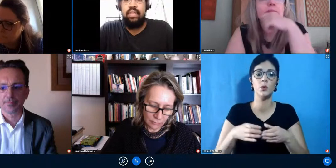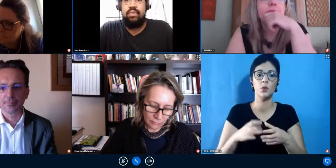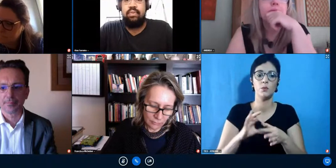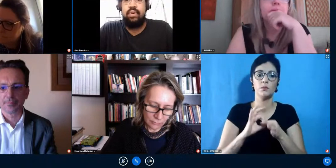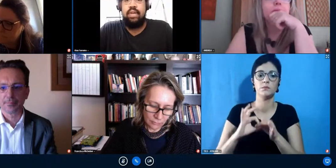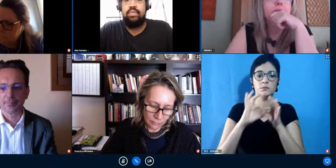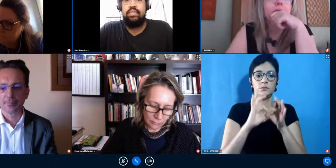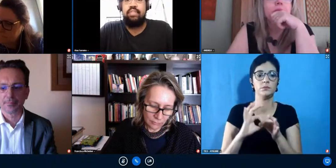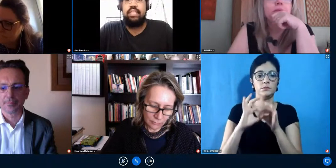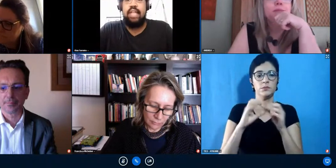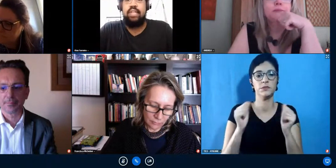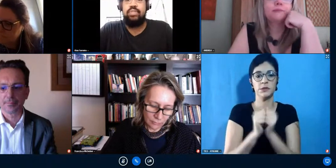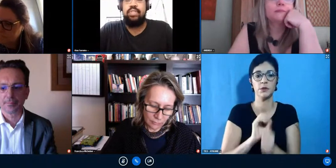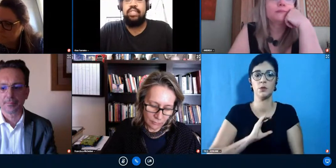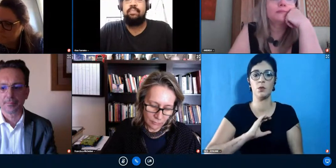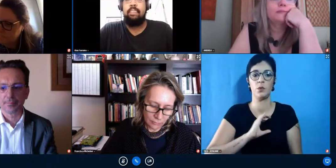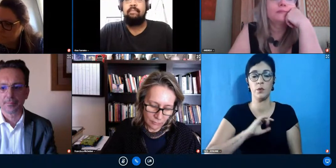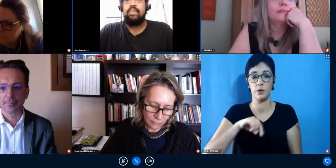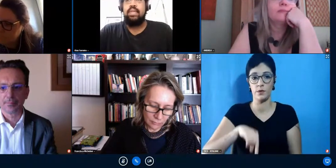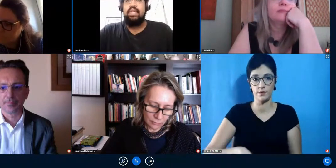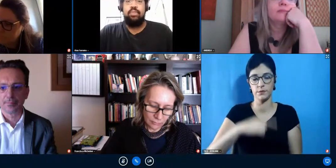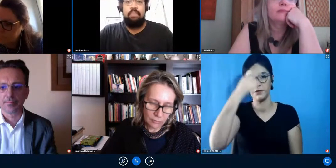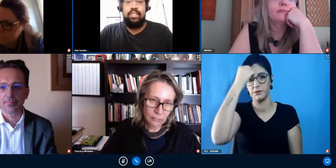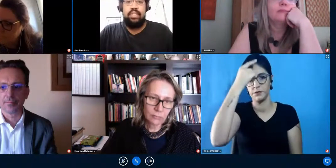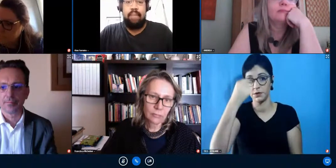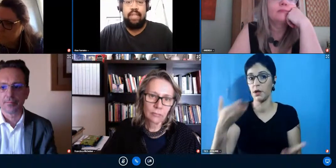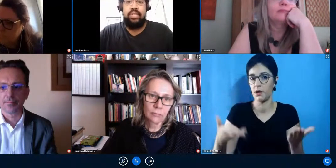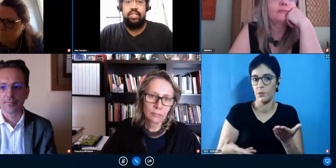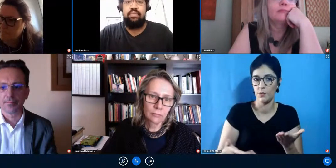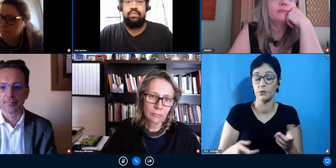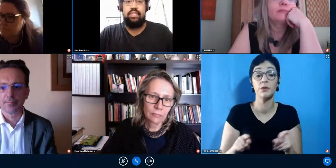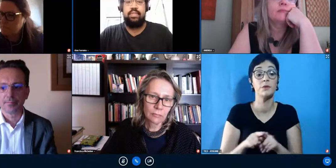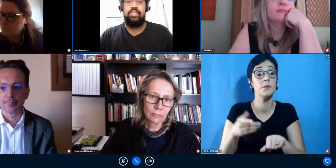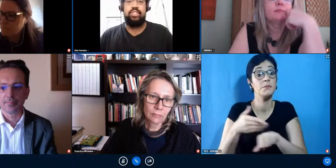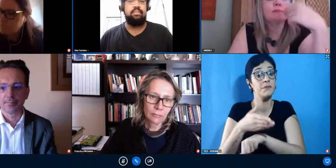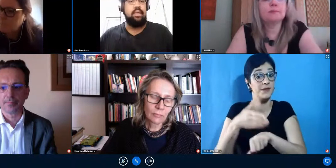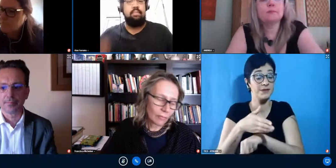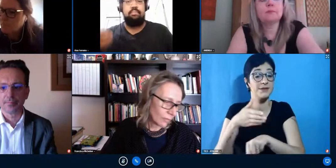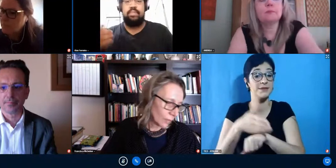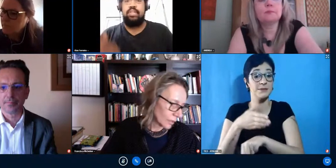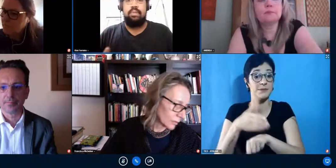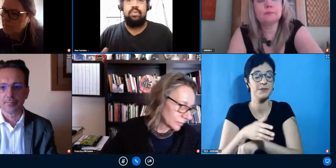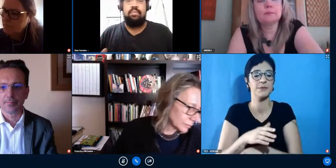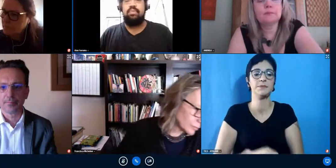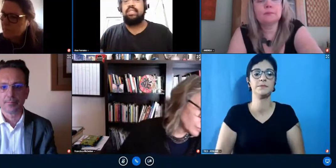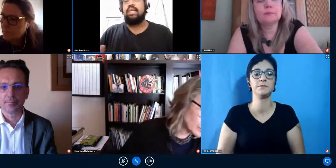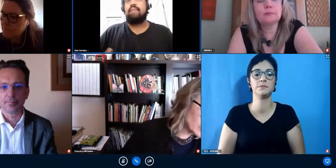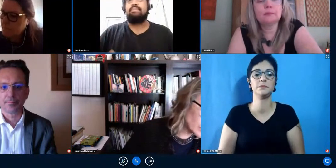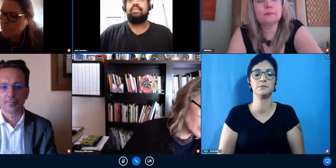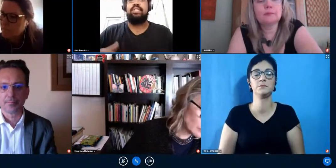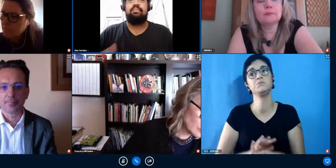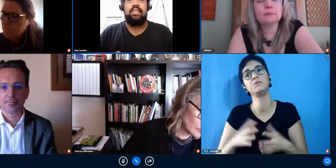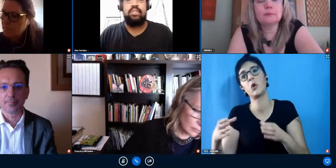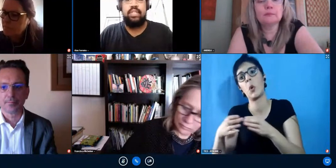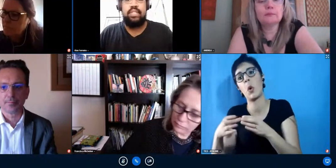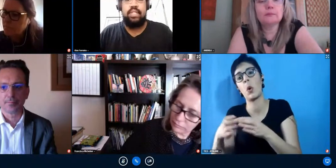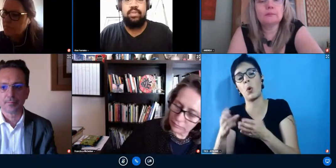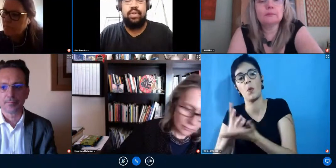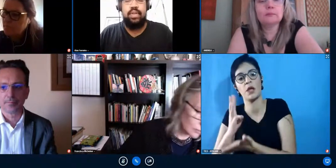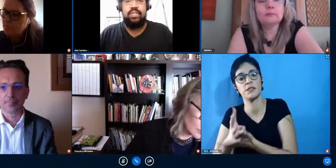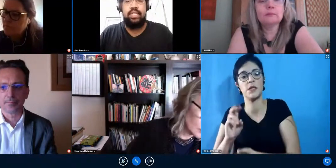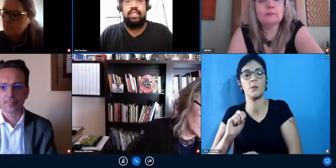unido dentro do Coral da Universidade hoje e muito participativo. Então, a gente, seja pelo grupo do WhatsApp, seja pelas